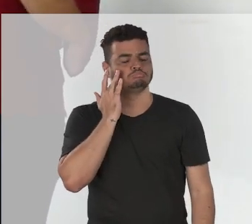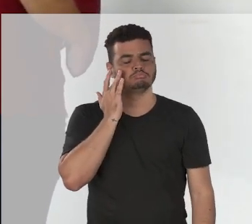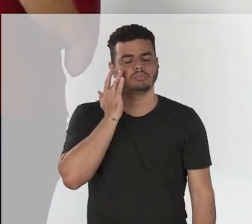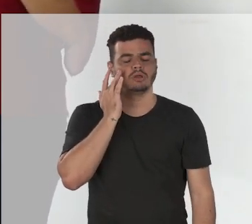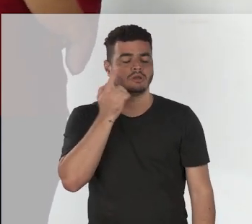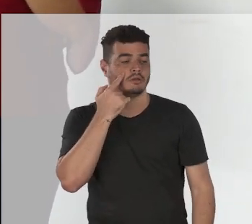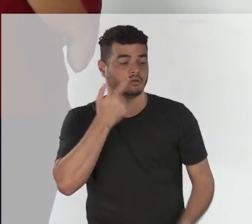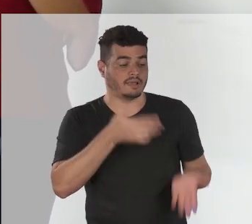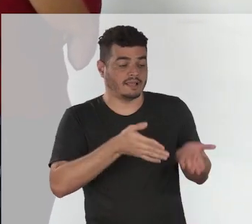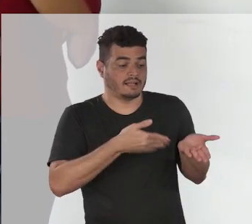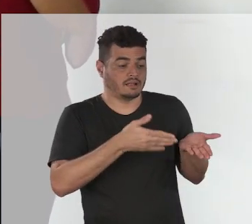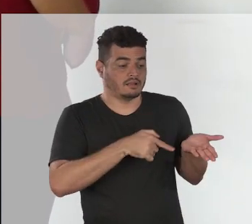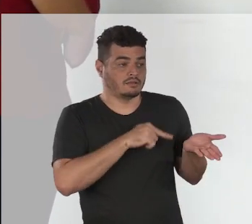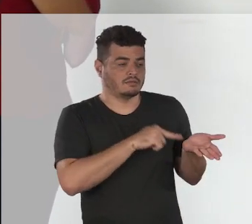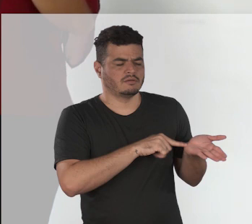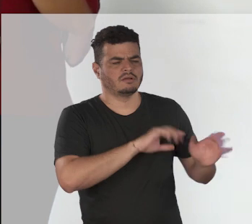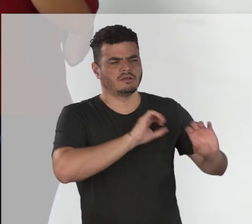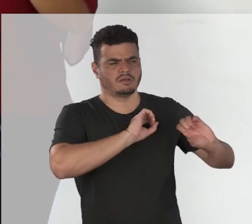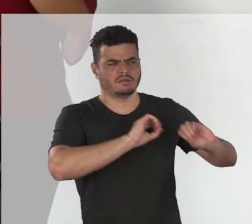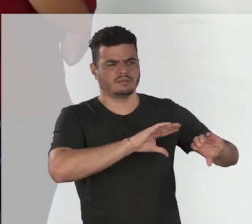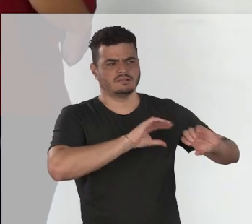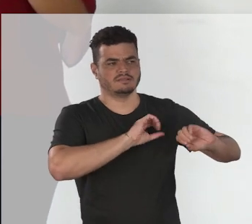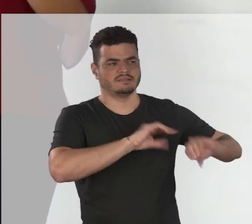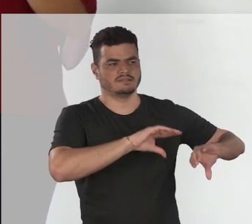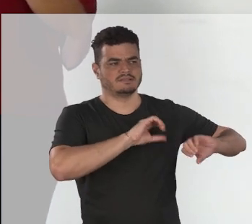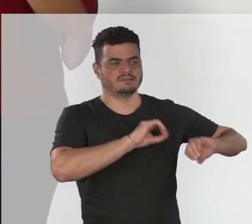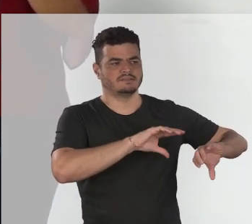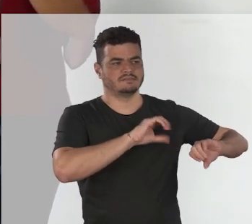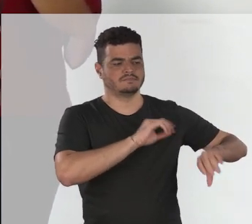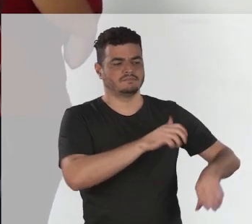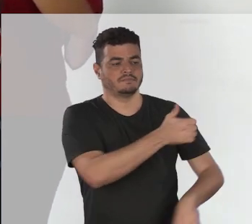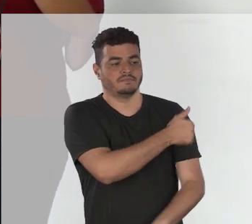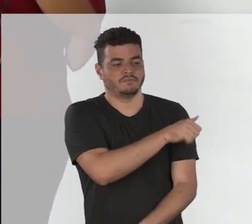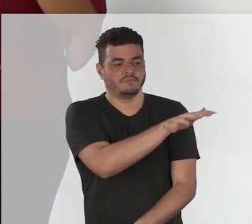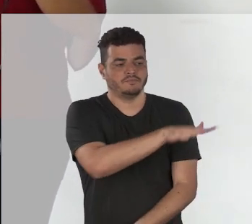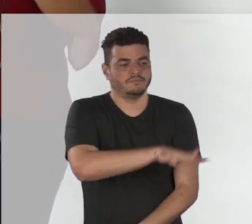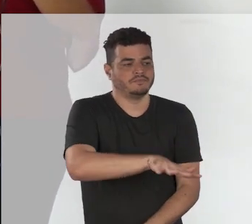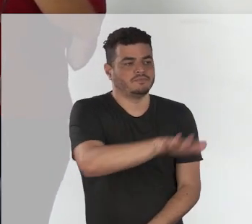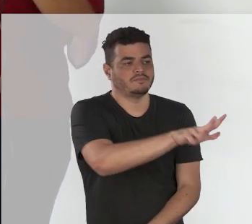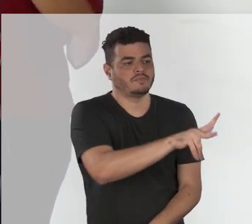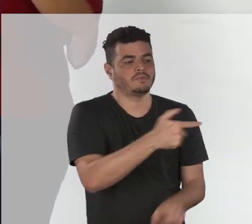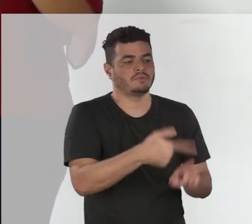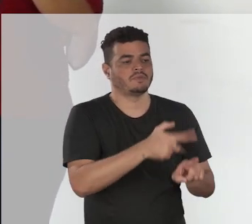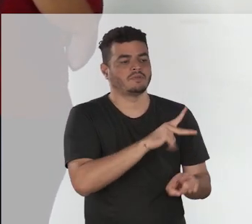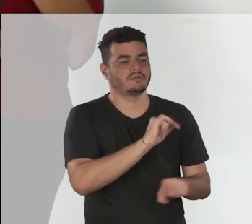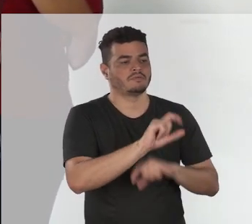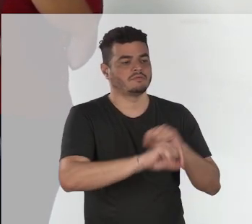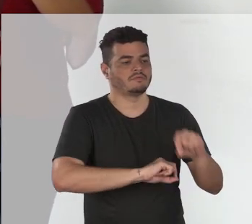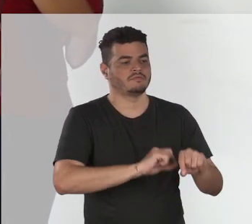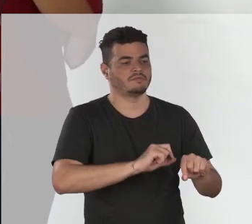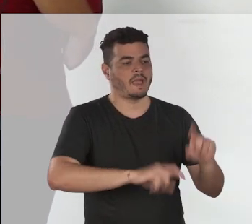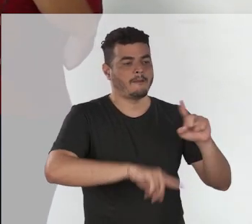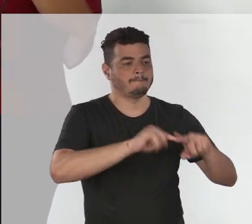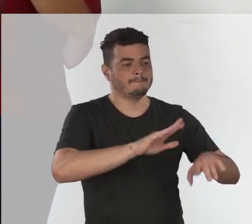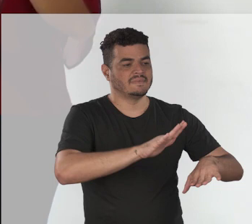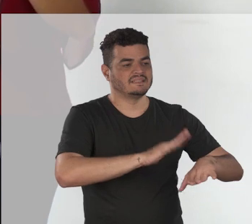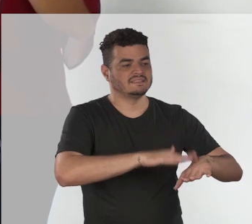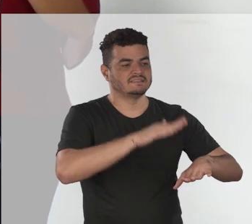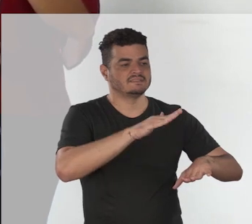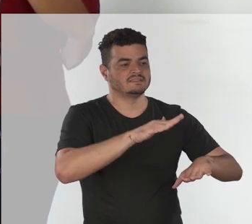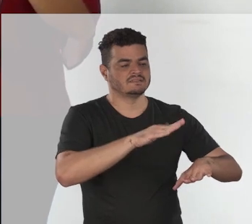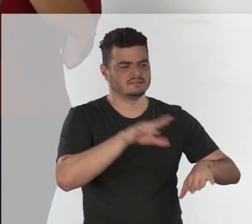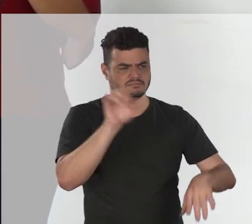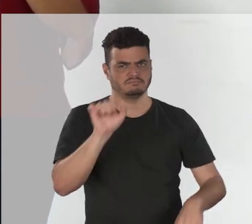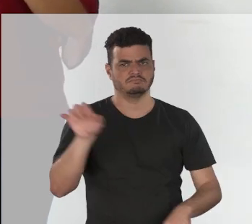o livro ensina mais para os alunos, porque vai sentir aquele toque melhor do que a